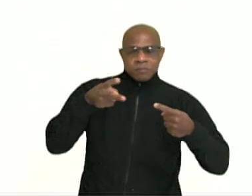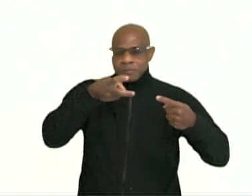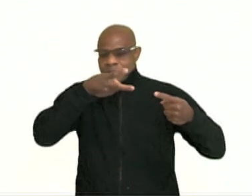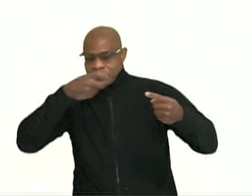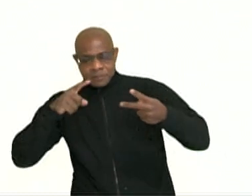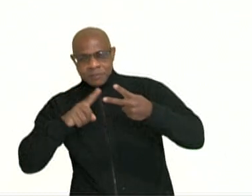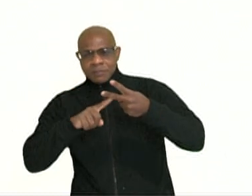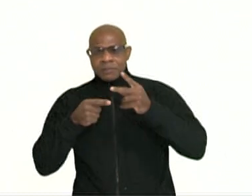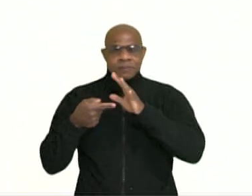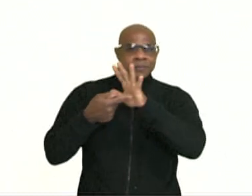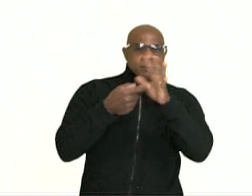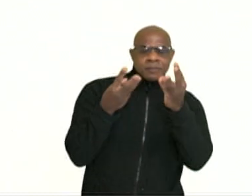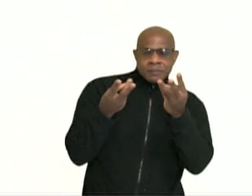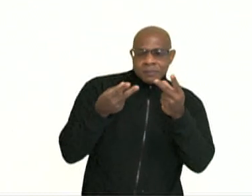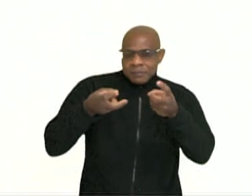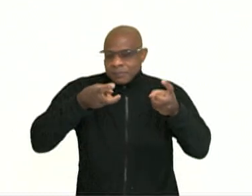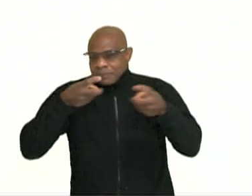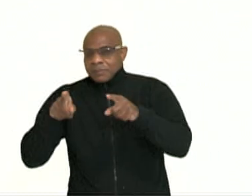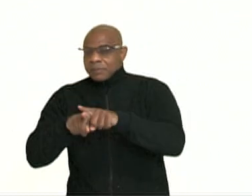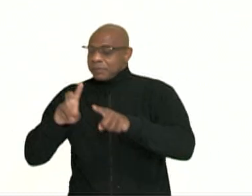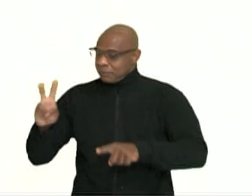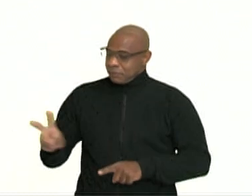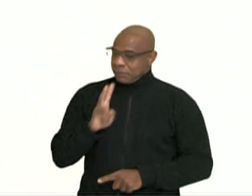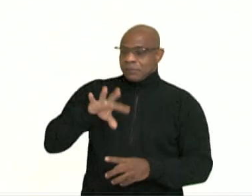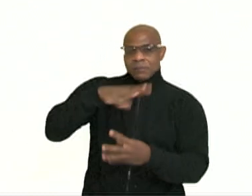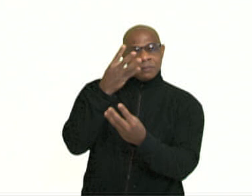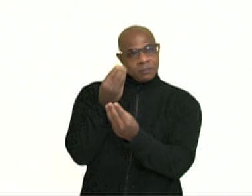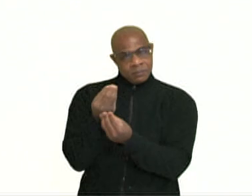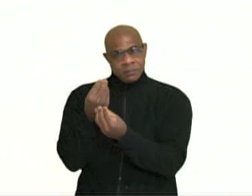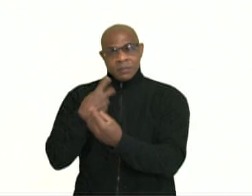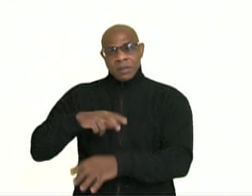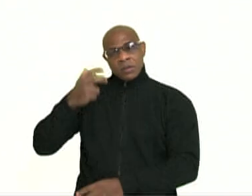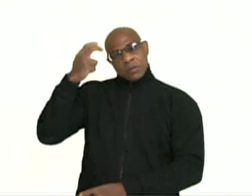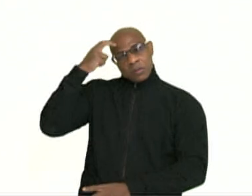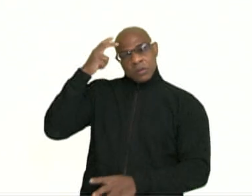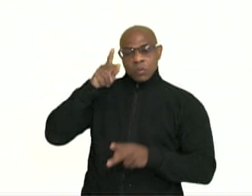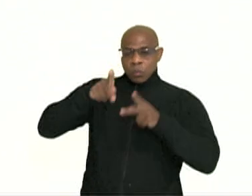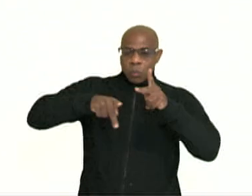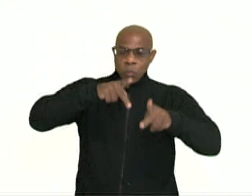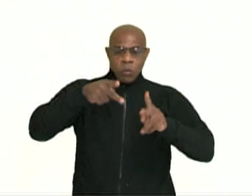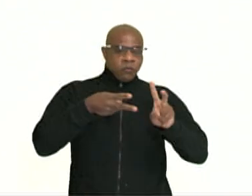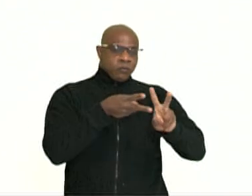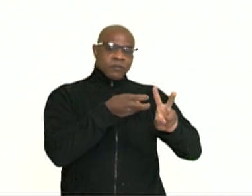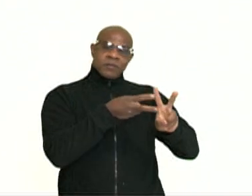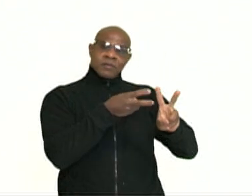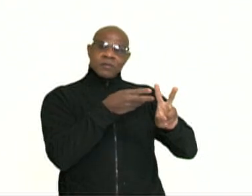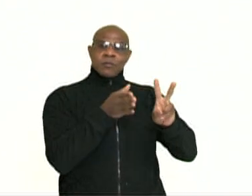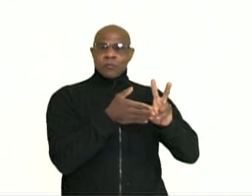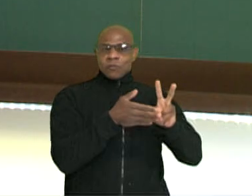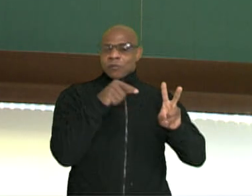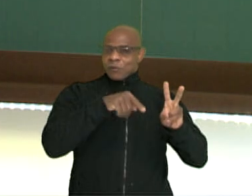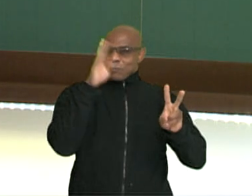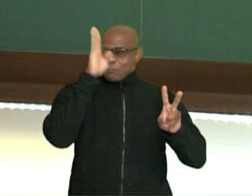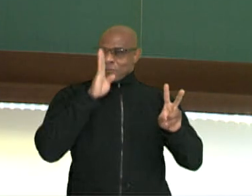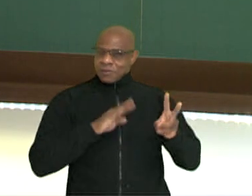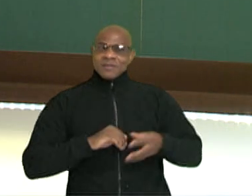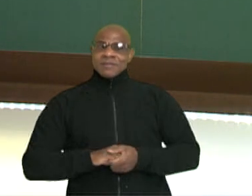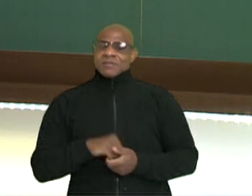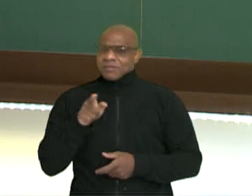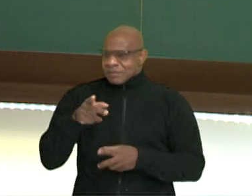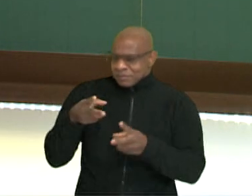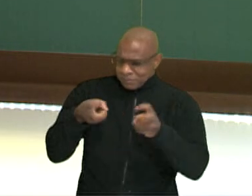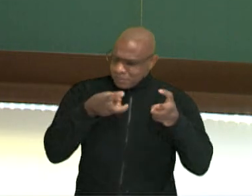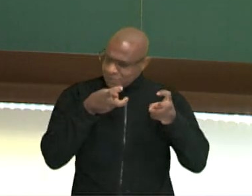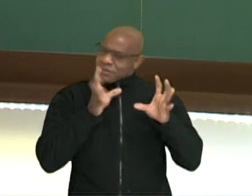analisar, apreciar e valorizar a arte e a cultura dos povos indígenas brasileiros. Você já observou a arte dos